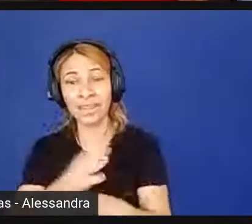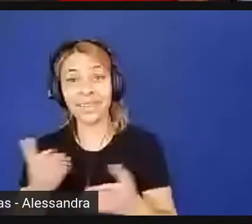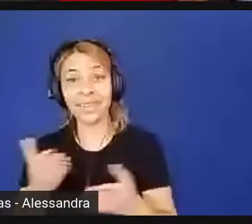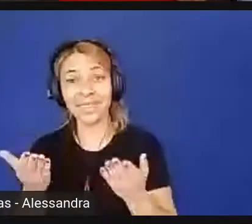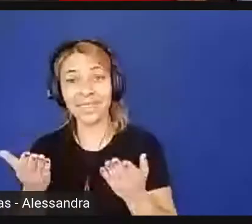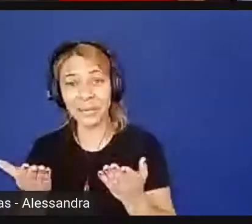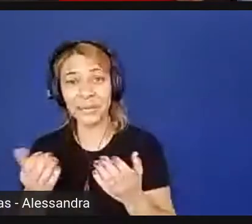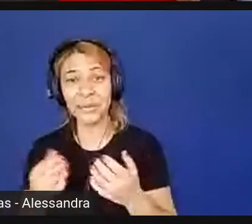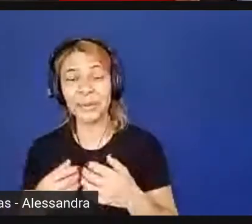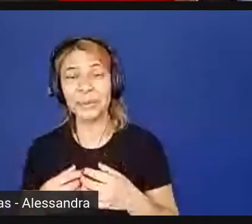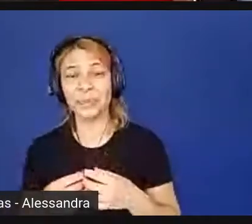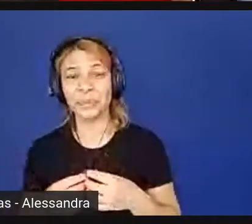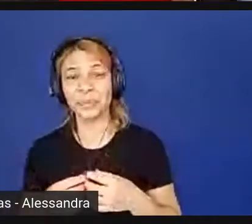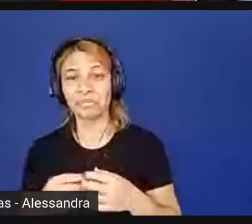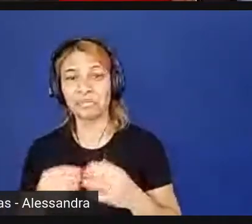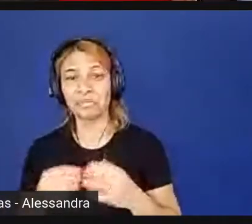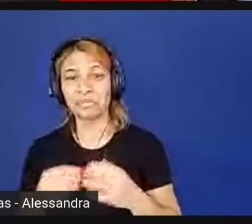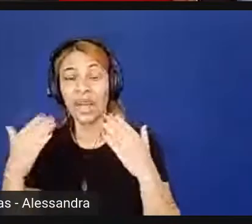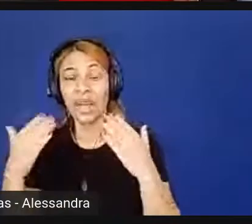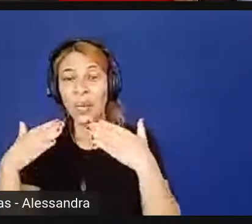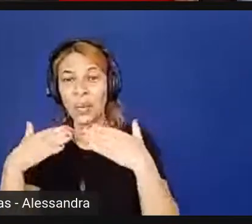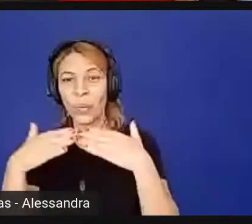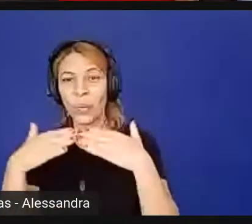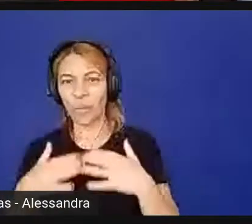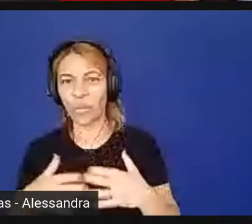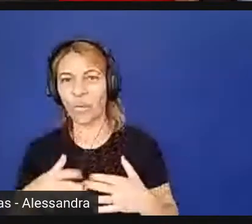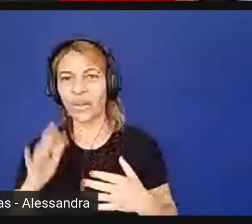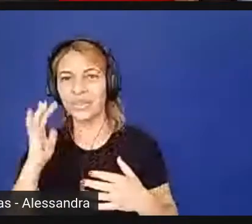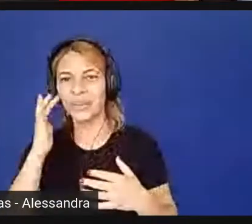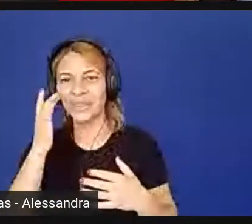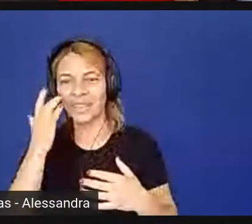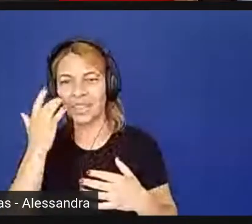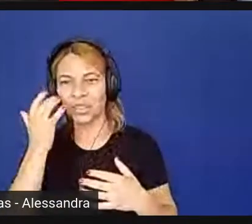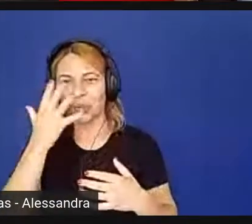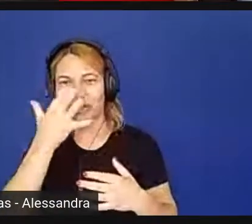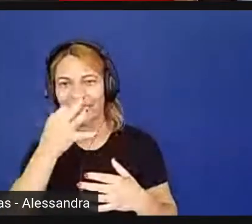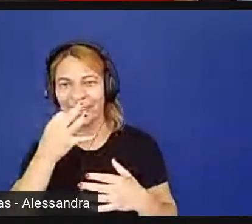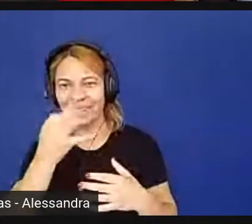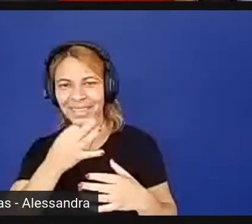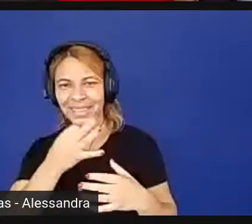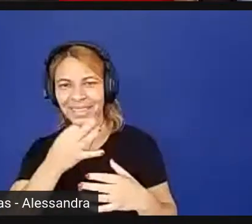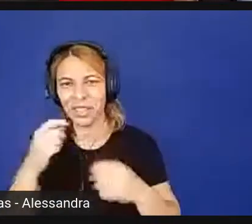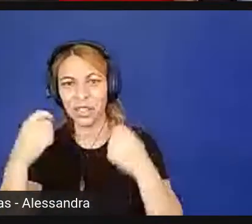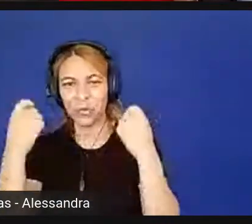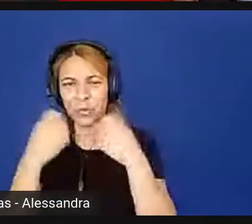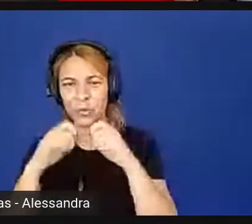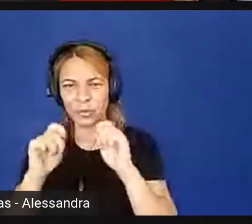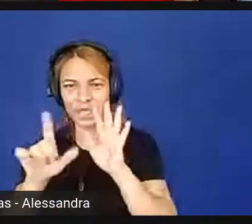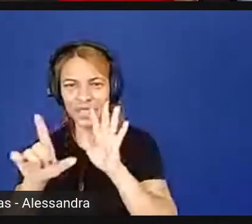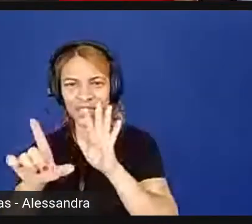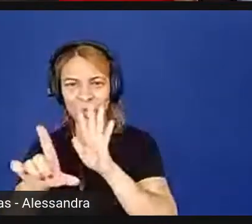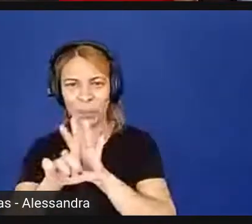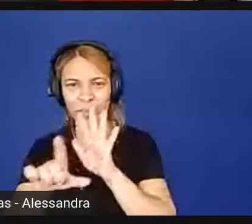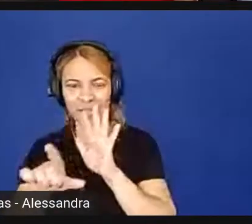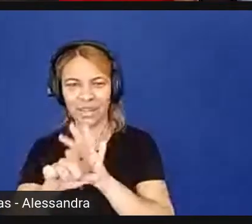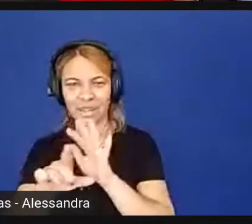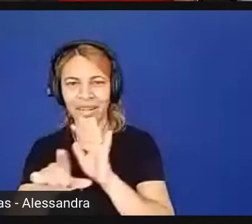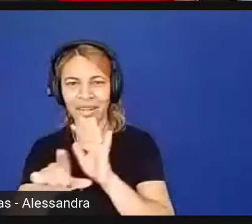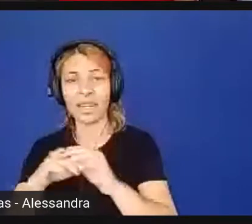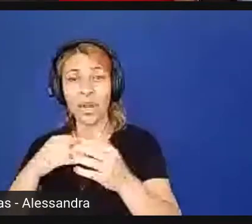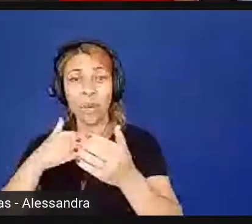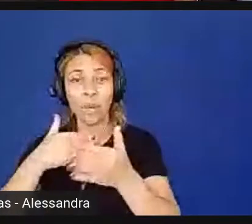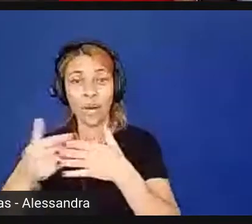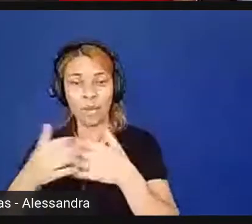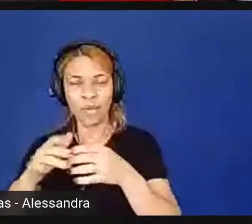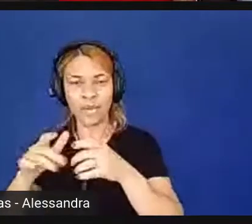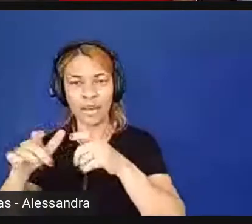Eu concordo, acho lindo que realmente não é necessário uma lei, né? Na prática, qualquer órgão pode implantar um